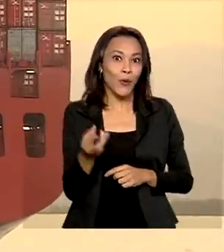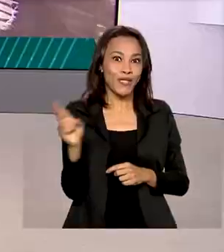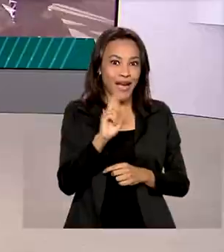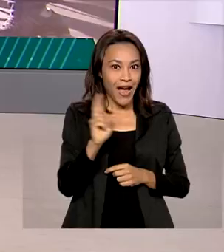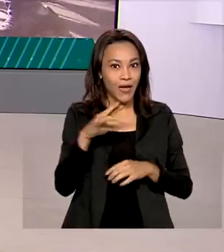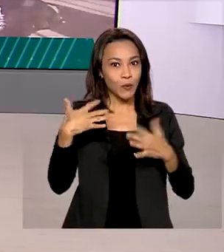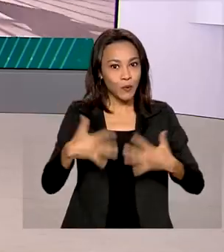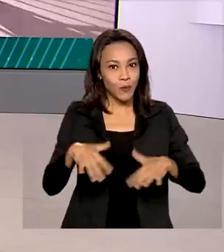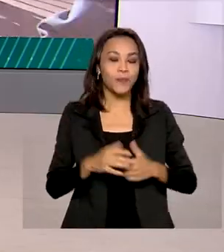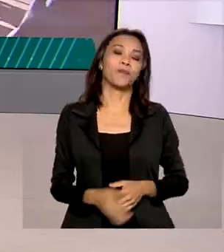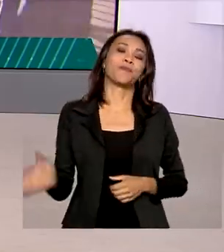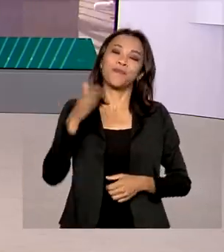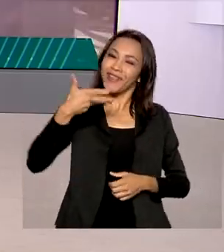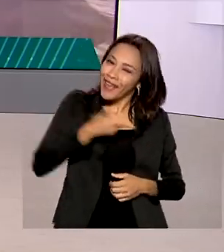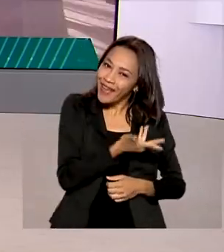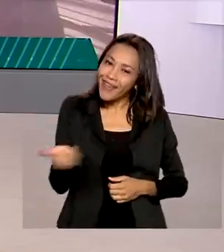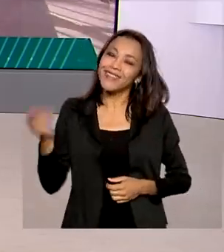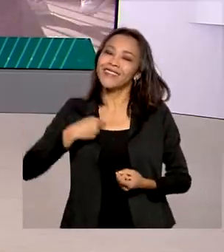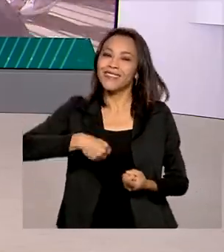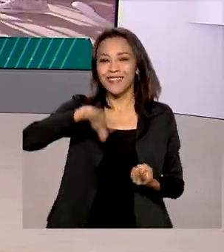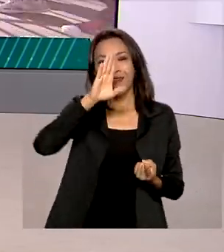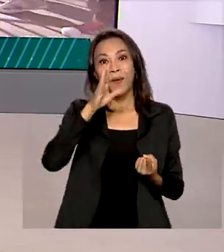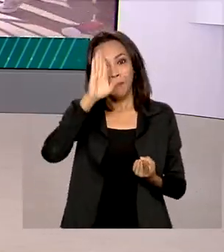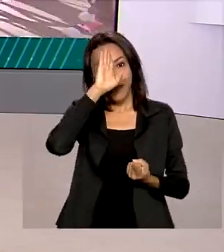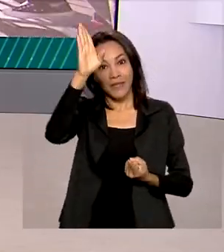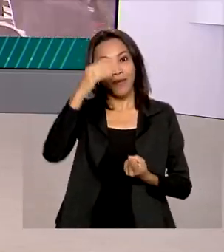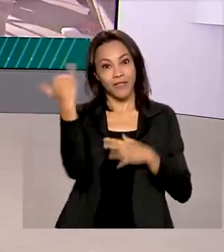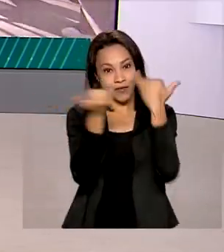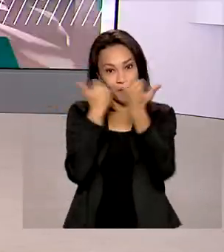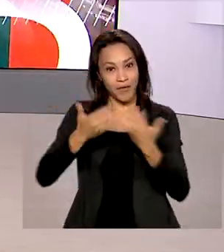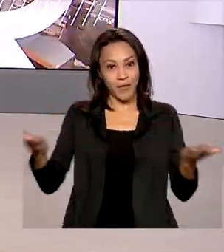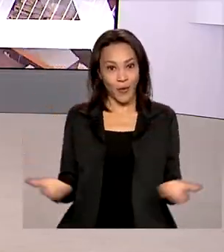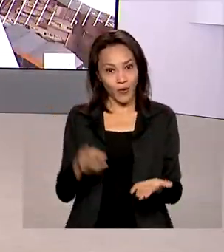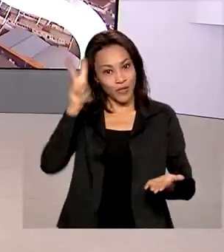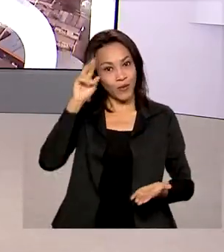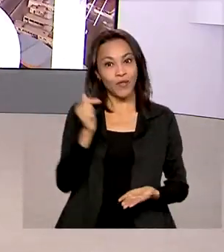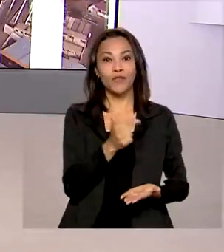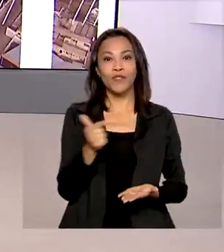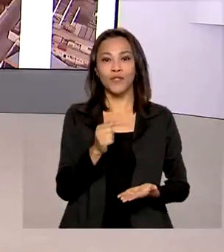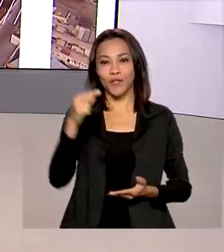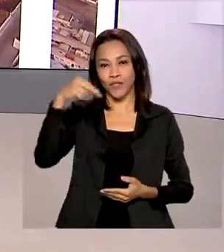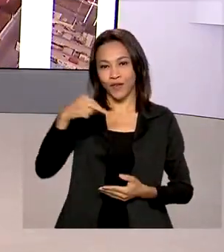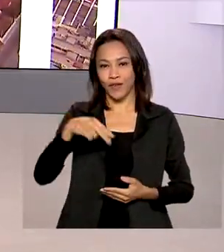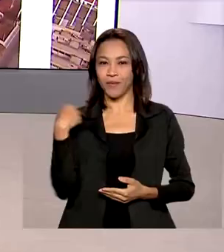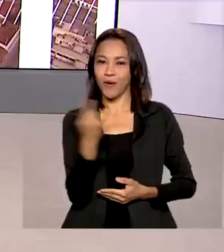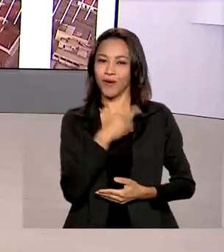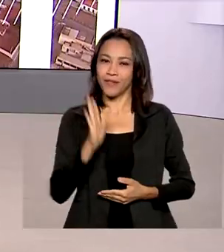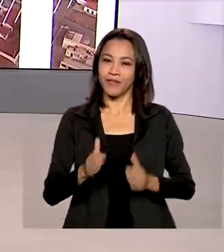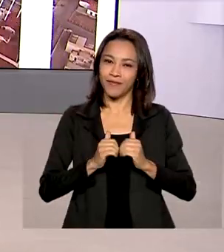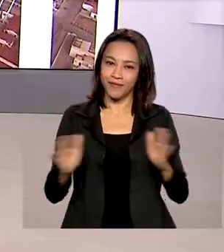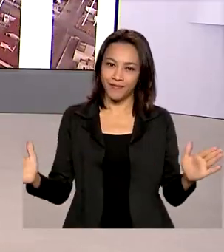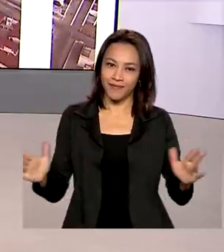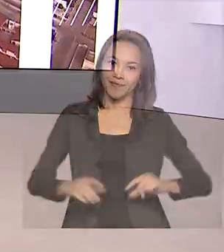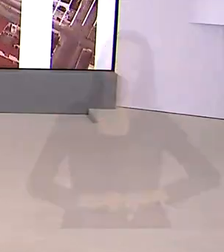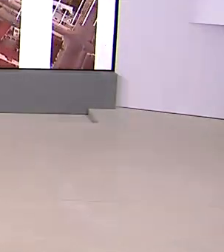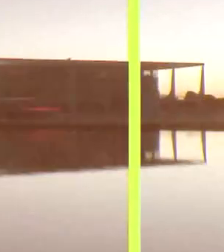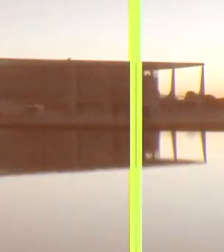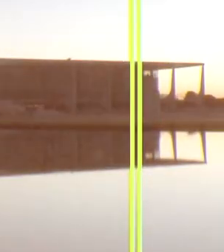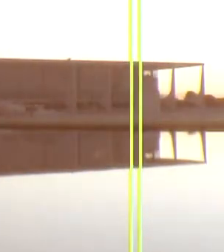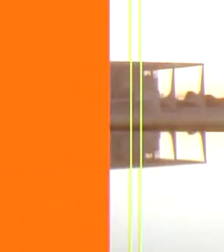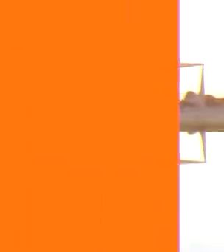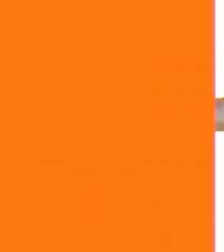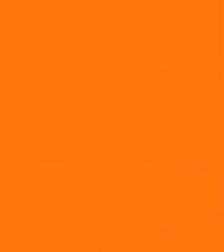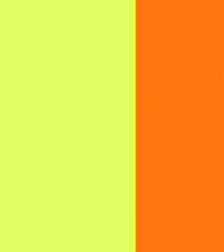investimentos Esses são os destaques desta segunda-feira 22 de novembro o Brasil dia está começando